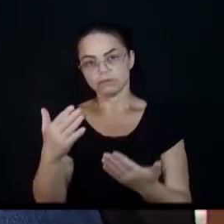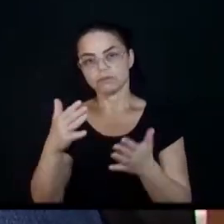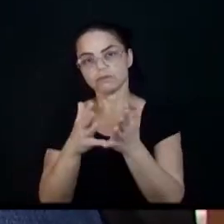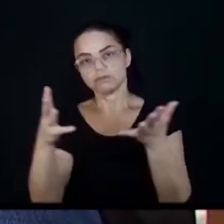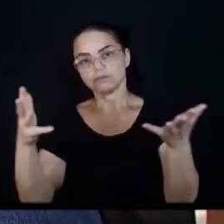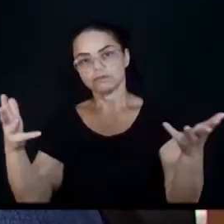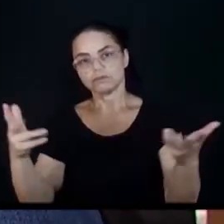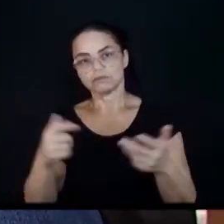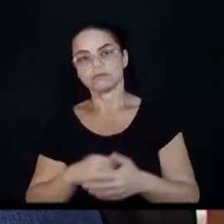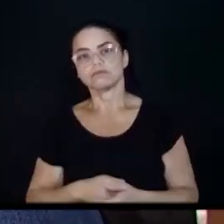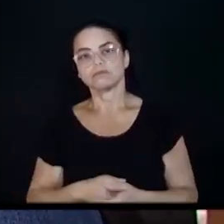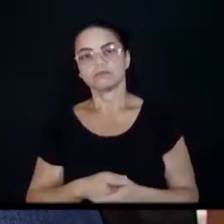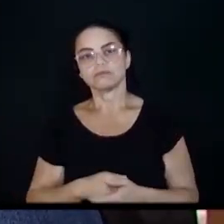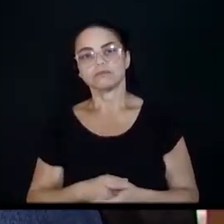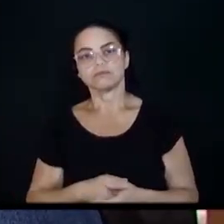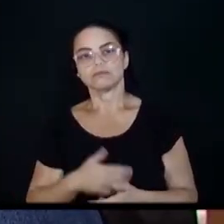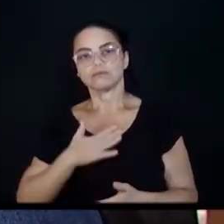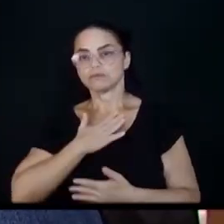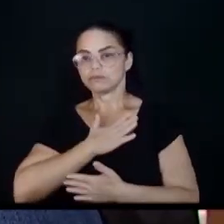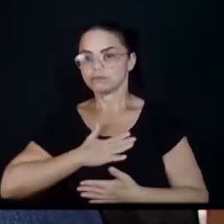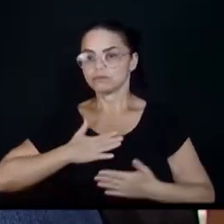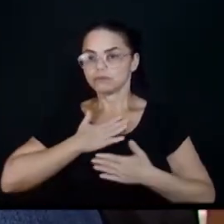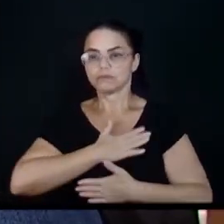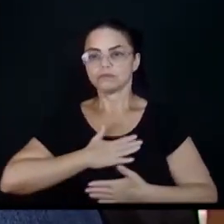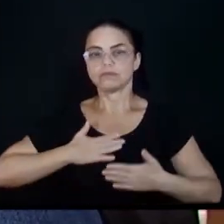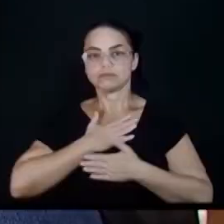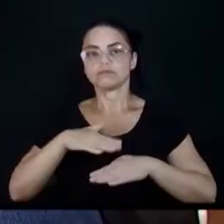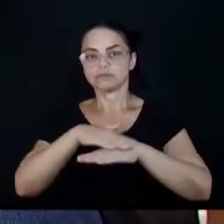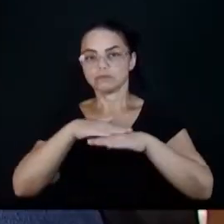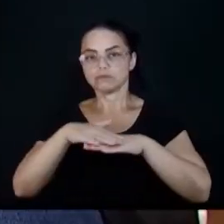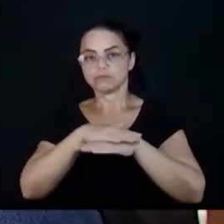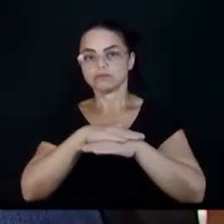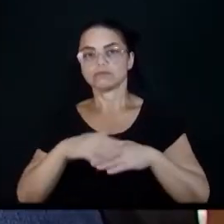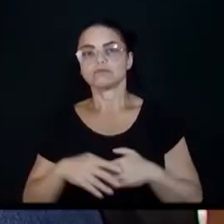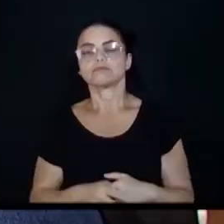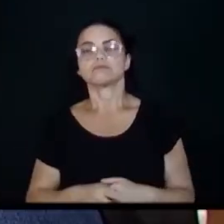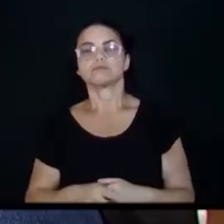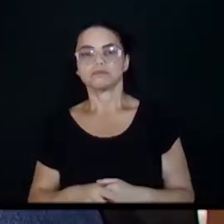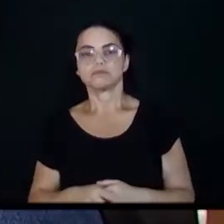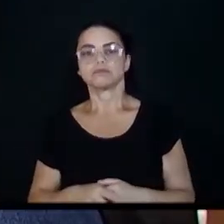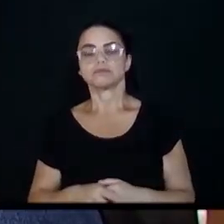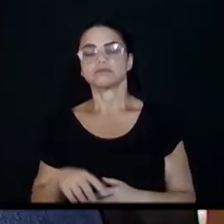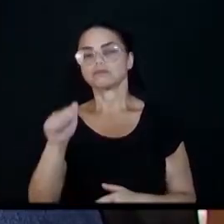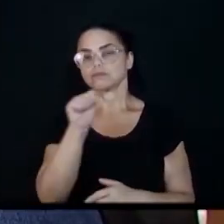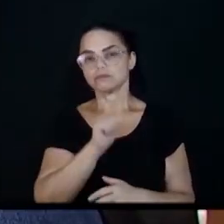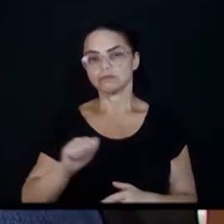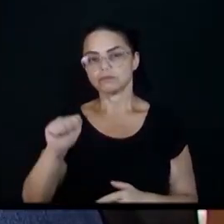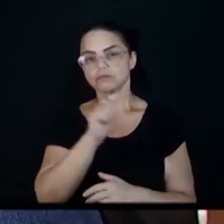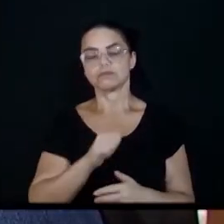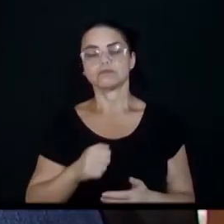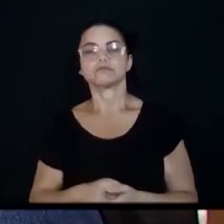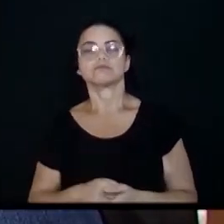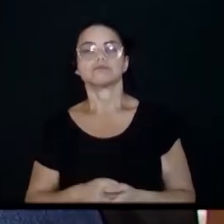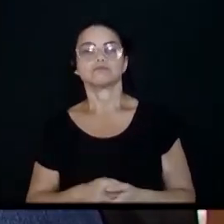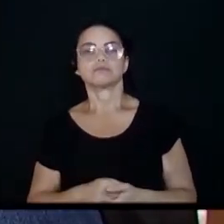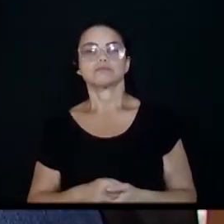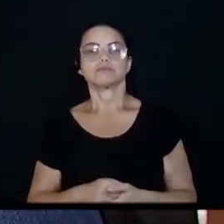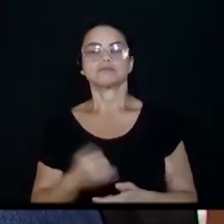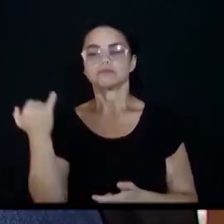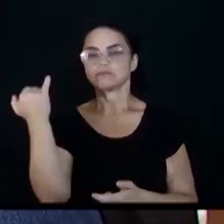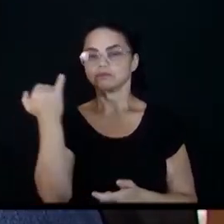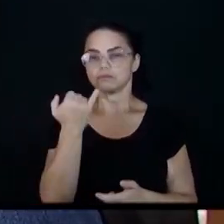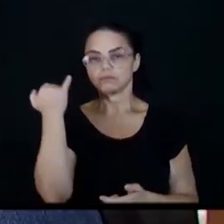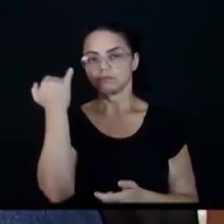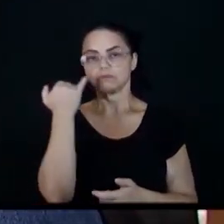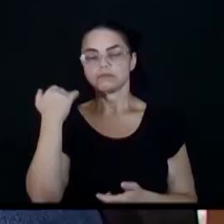uma satisfação, né, poder falar um pouquinho sobre essa associação, esse olhar tão importante, né, de dar